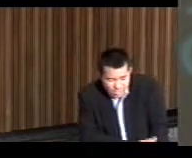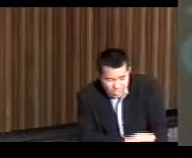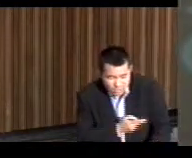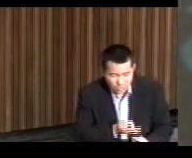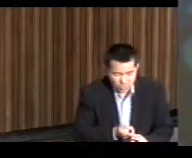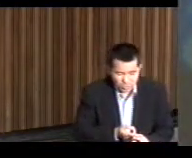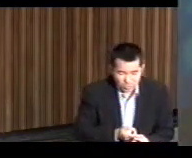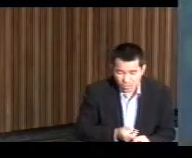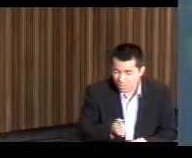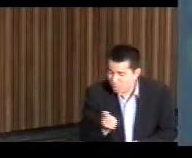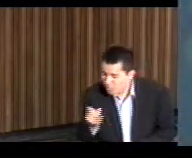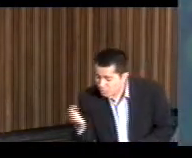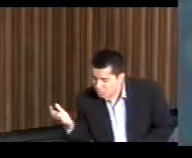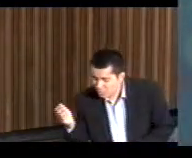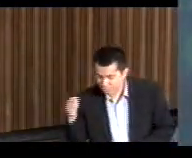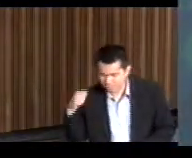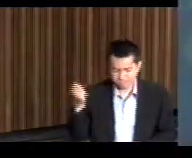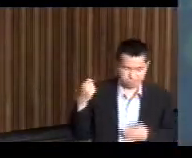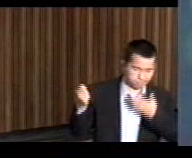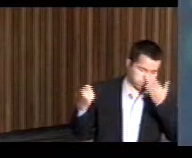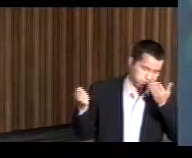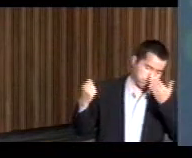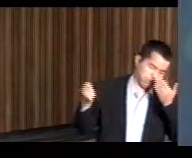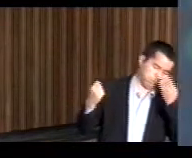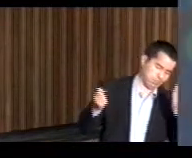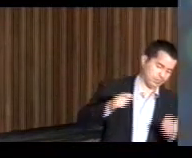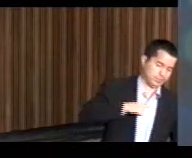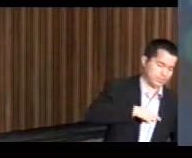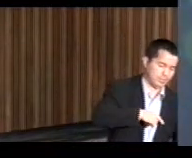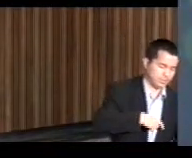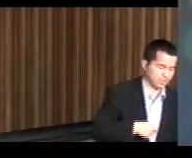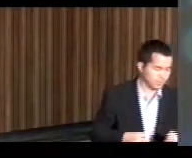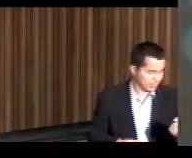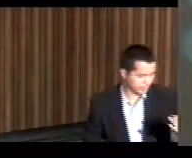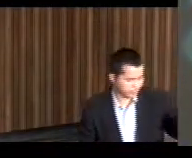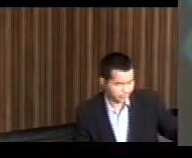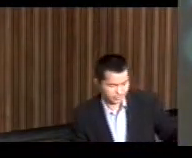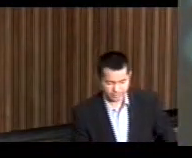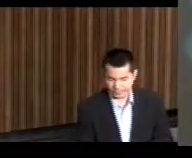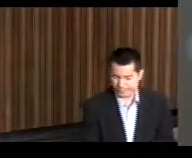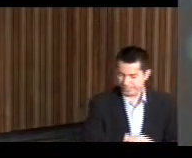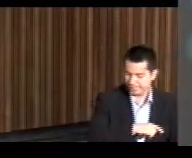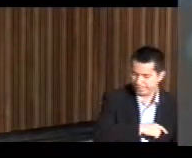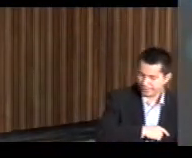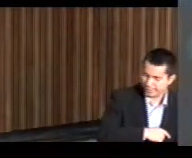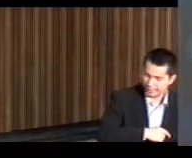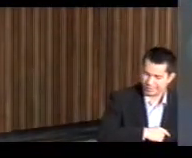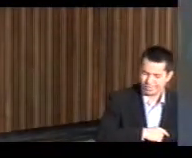na prostituição. Há filhos que estão envolvidos, Senhor,